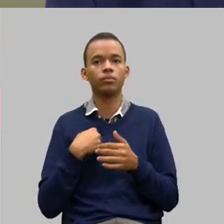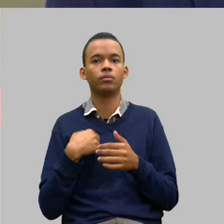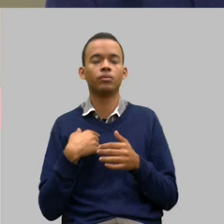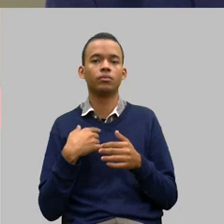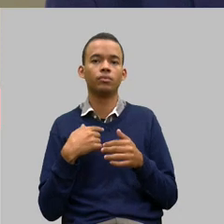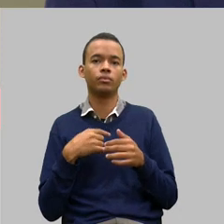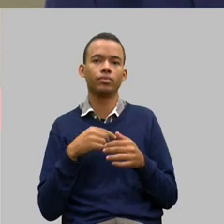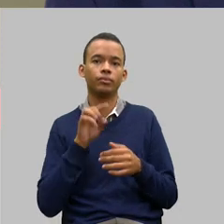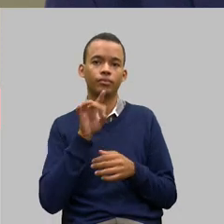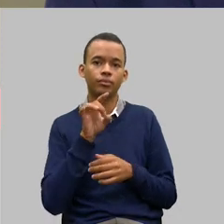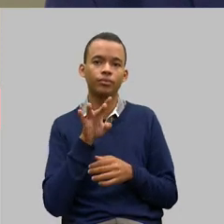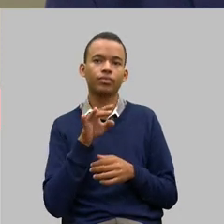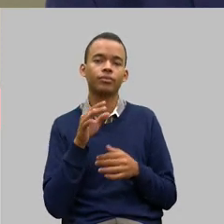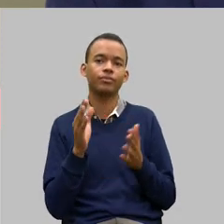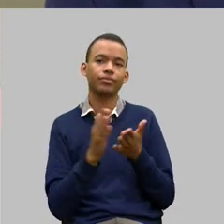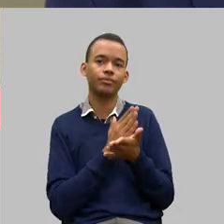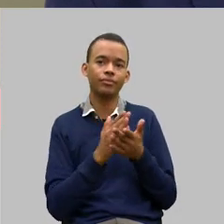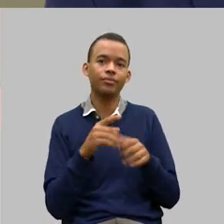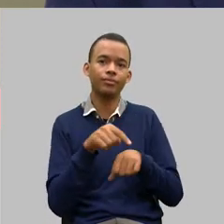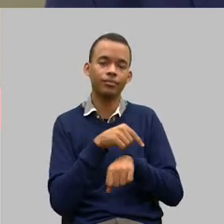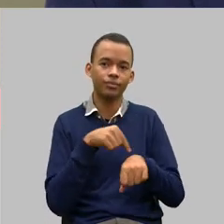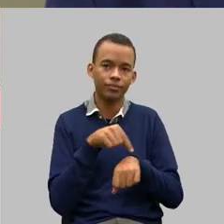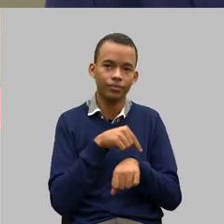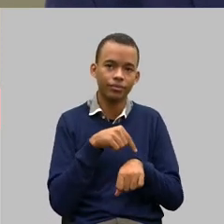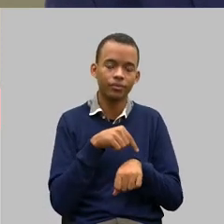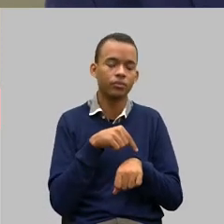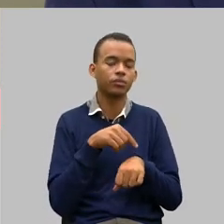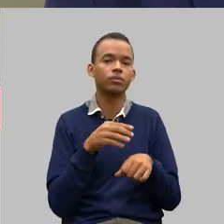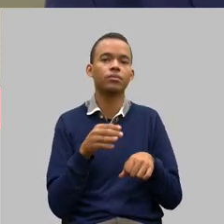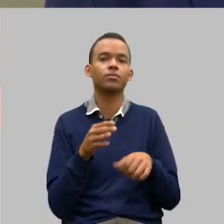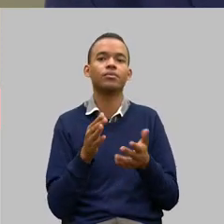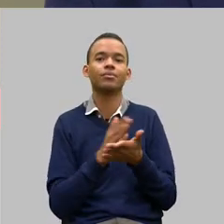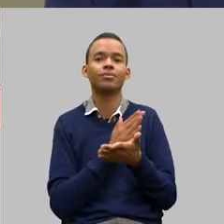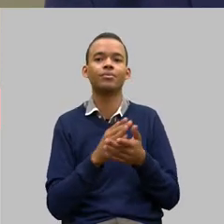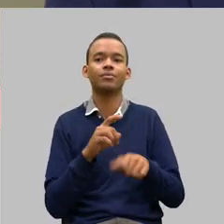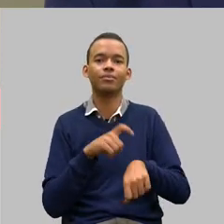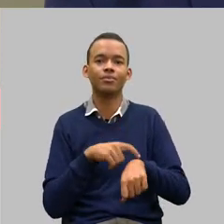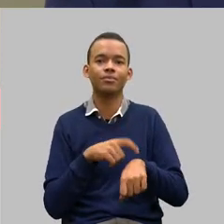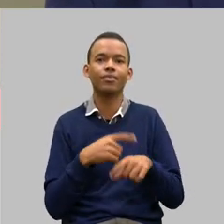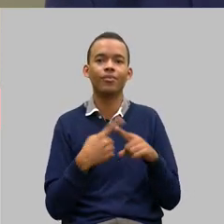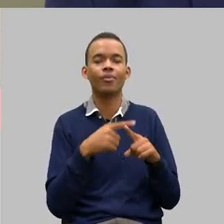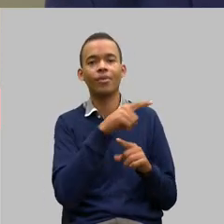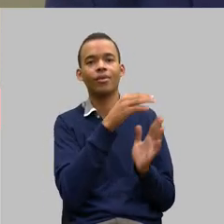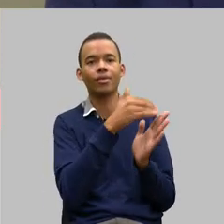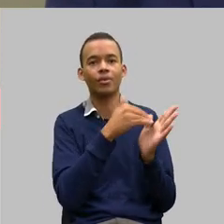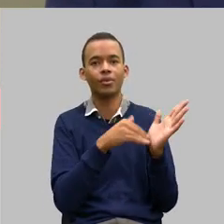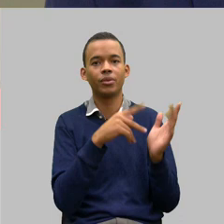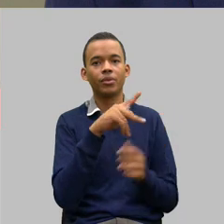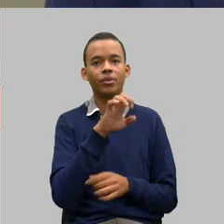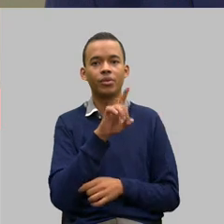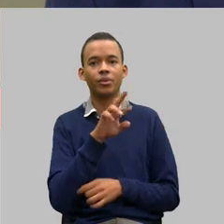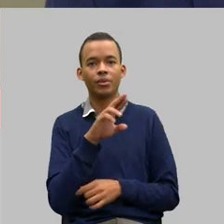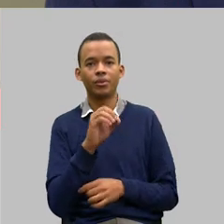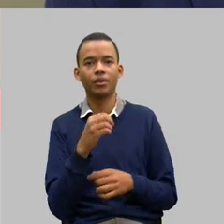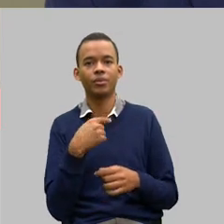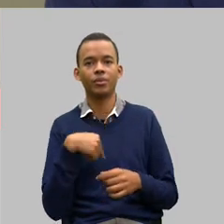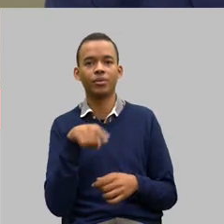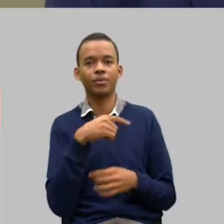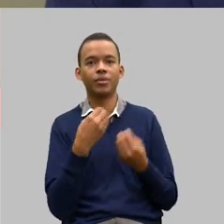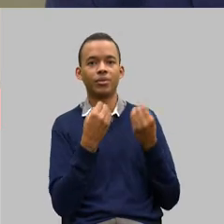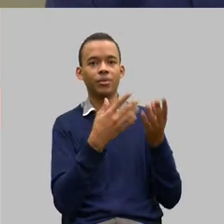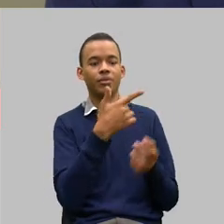só alguns minutos tá Rodrigo Tavares porque o secretário Pedro já usou nós concedemos 20 minutos ele usou